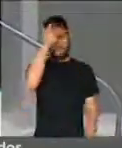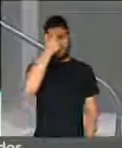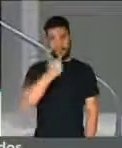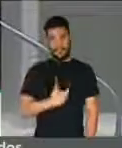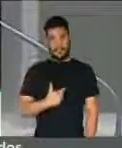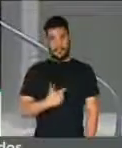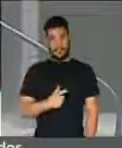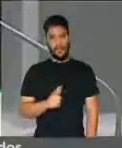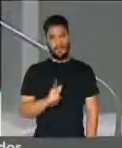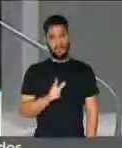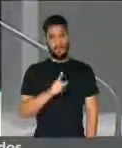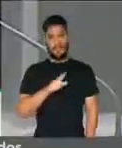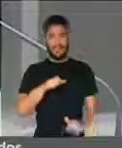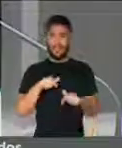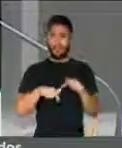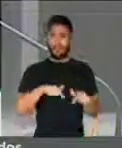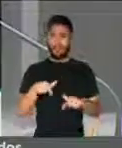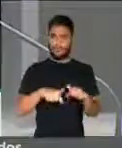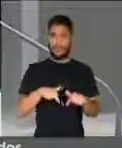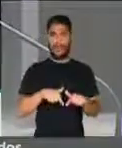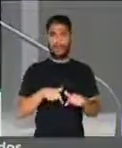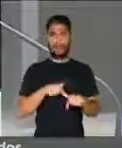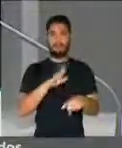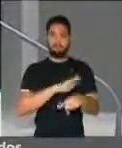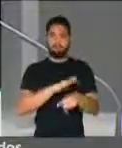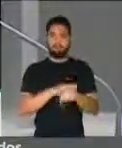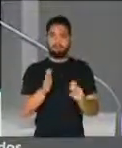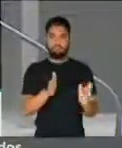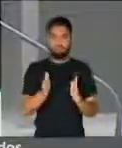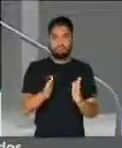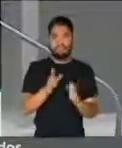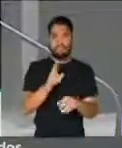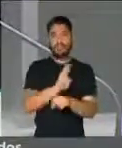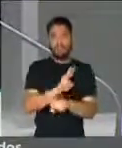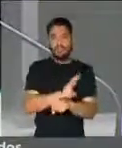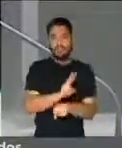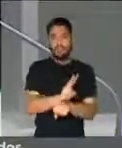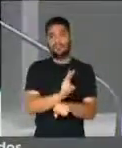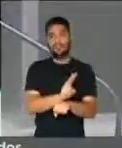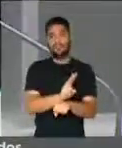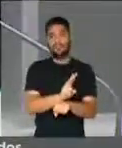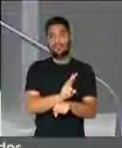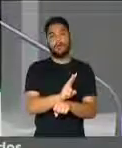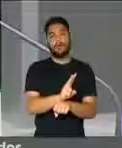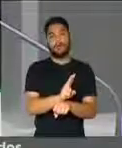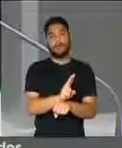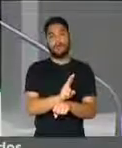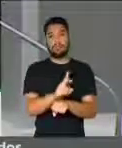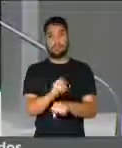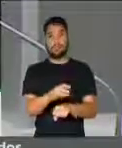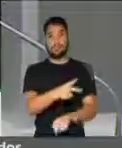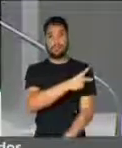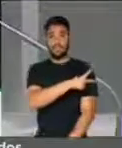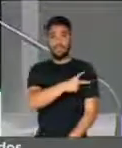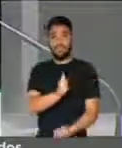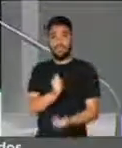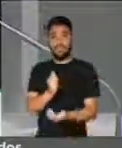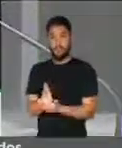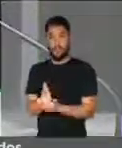que tem um trabalho temporário não receber, porque o patrão pode